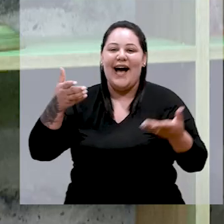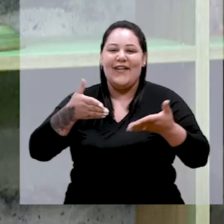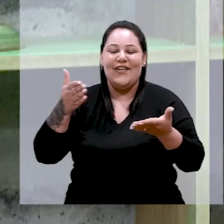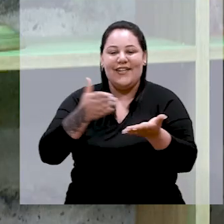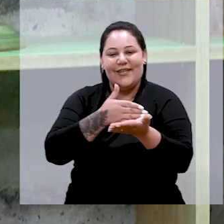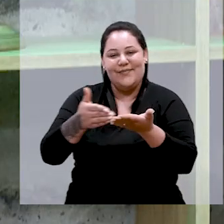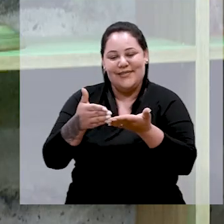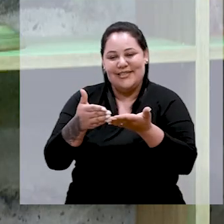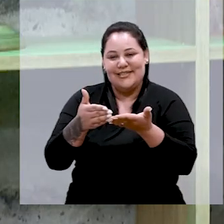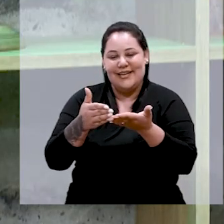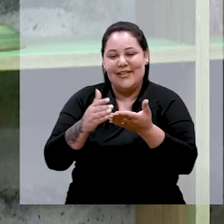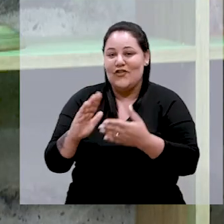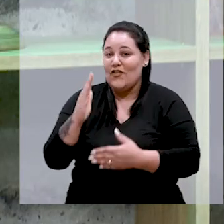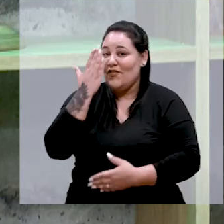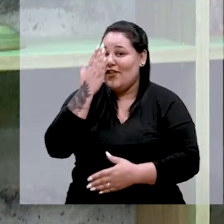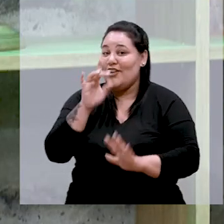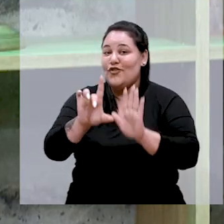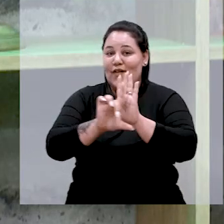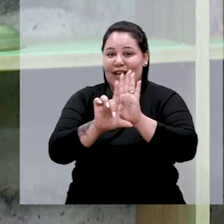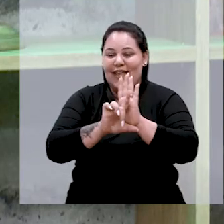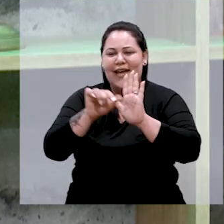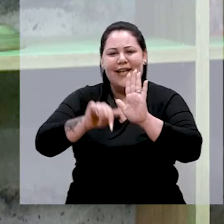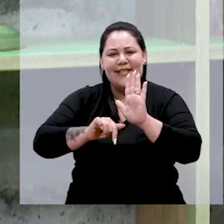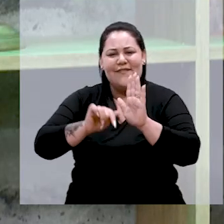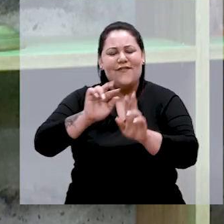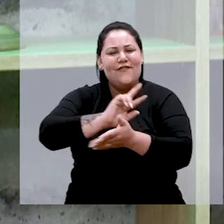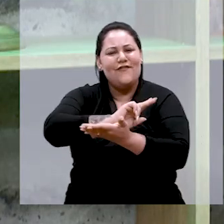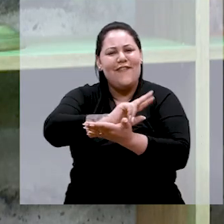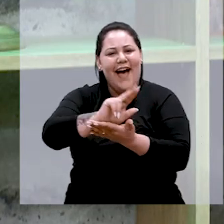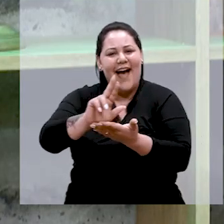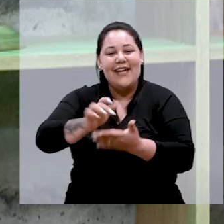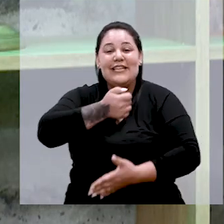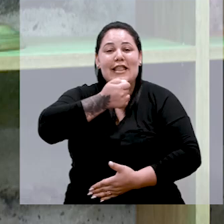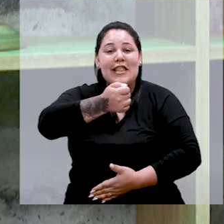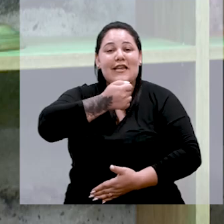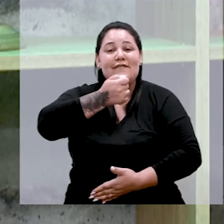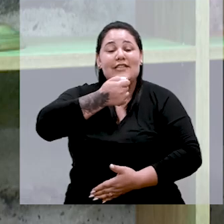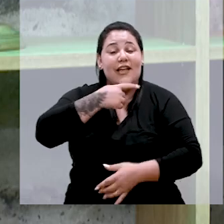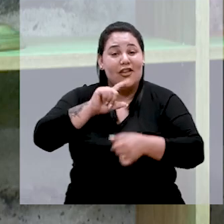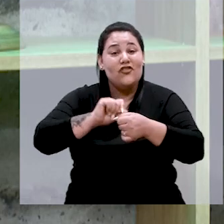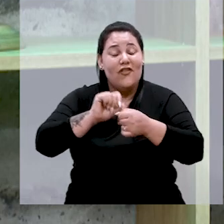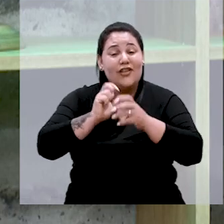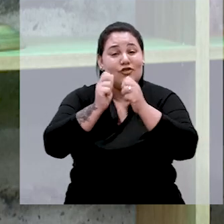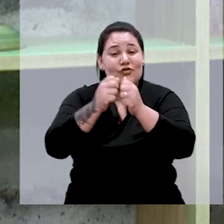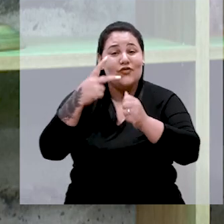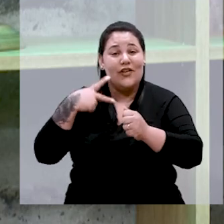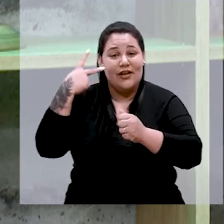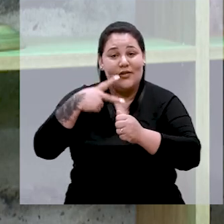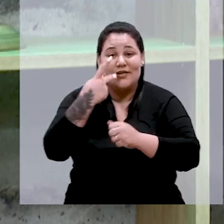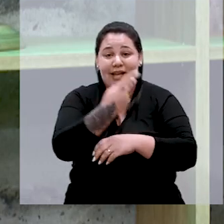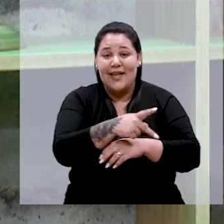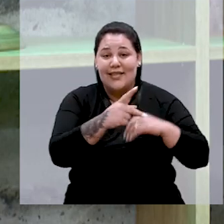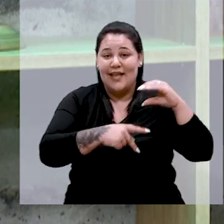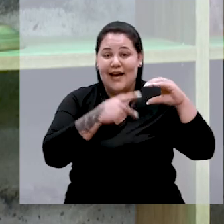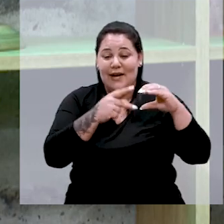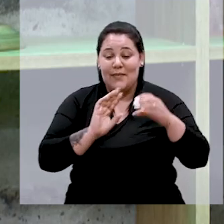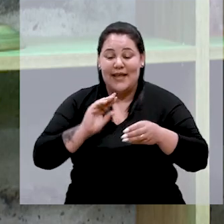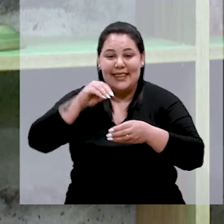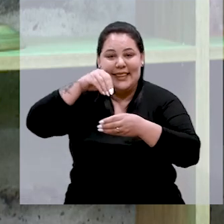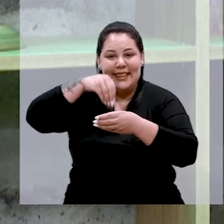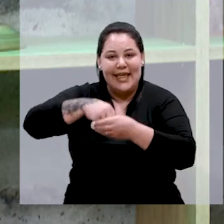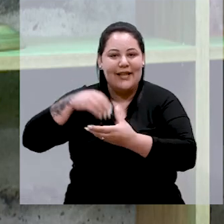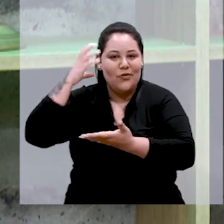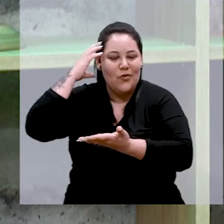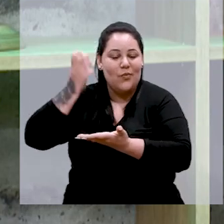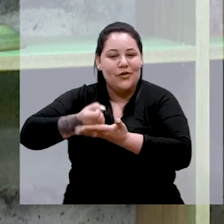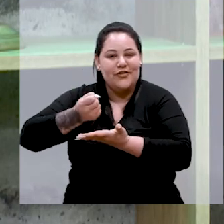Olá, está começando mais um De Frente com a Lei, essa série de entrevistas com os vereadores aqui do Legislativo Caxiense, dentro